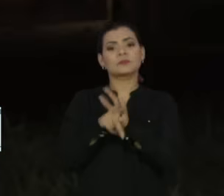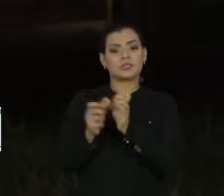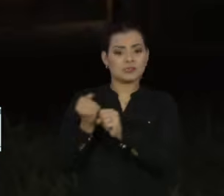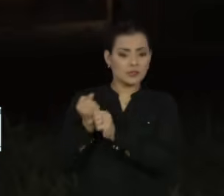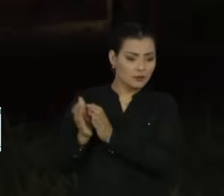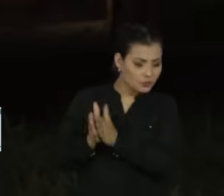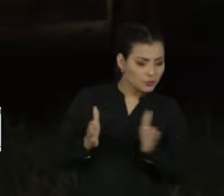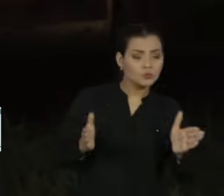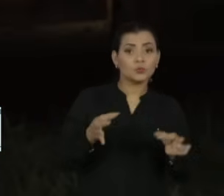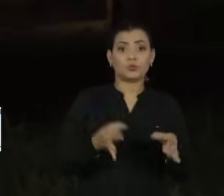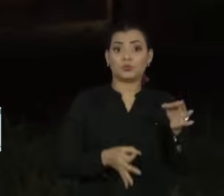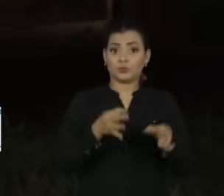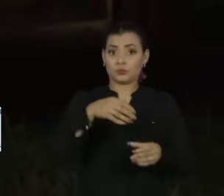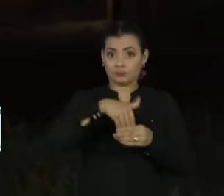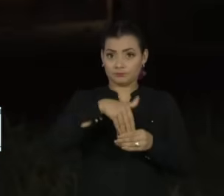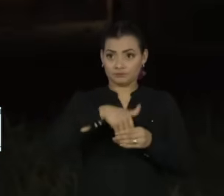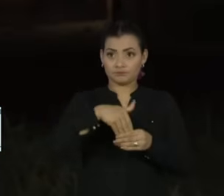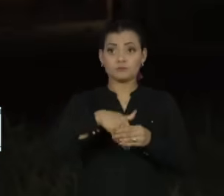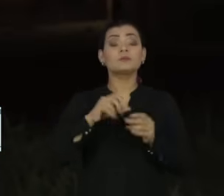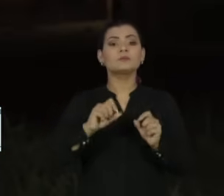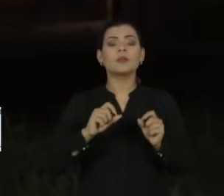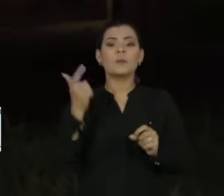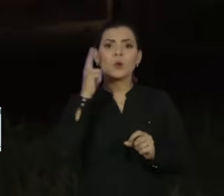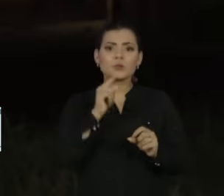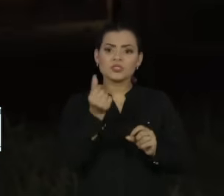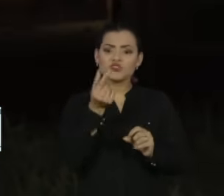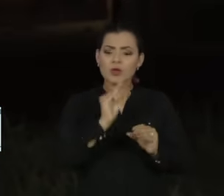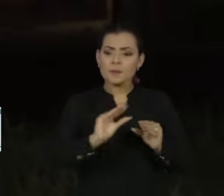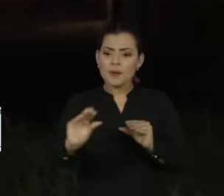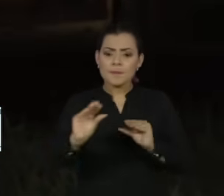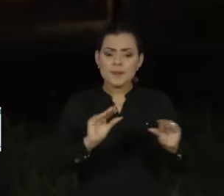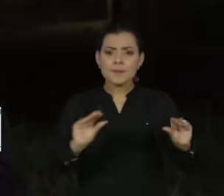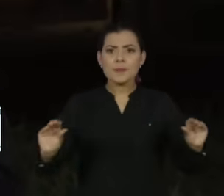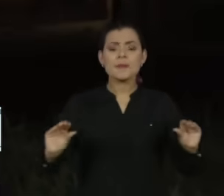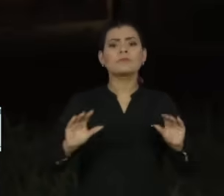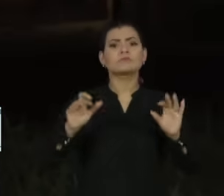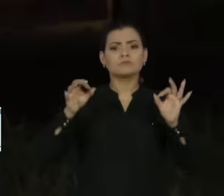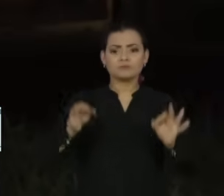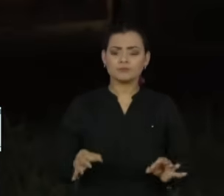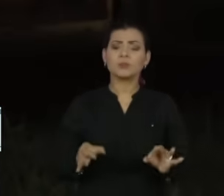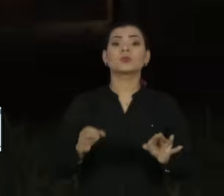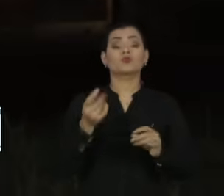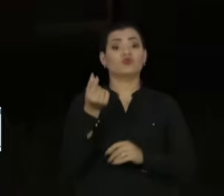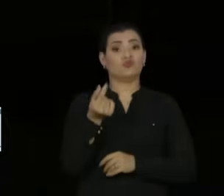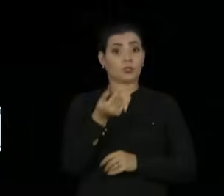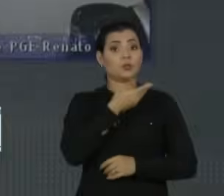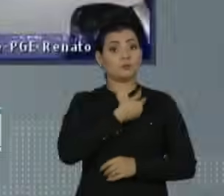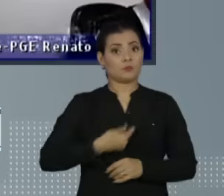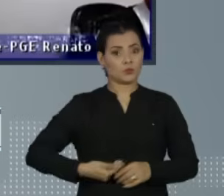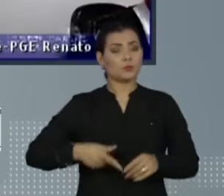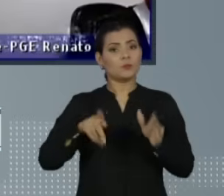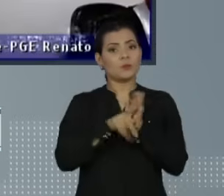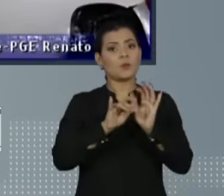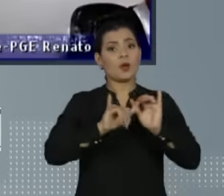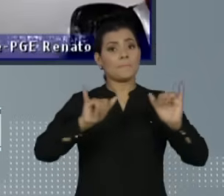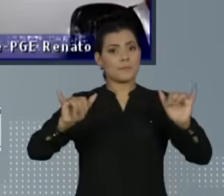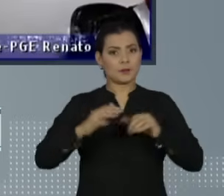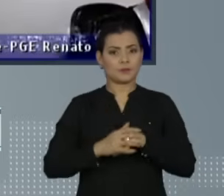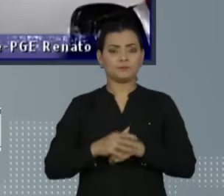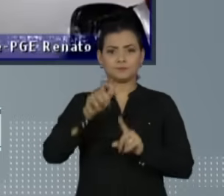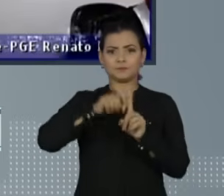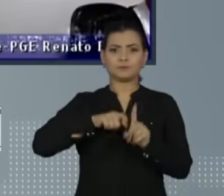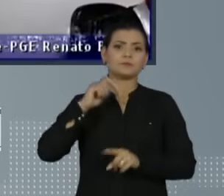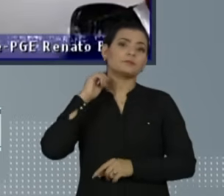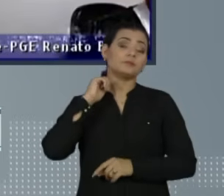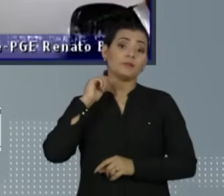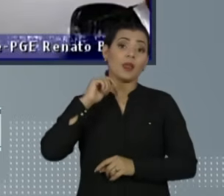pela Justiça Eleitoral para garantir uma distribuição mais democrática dos recursos públicos nas campanhas. Em agosto, o Tribunal